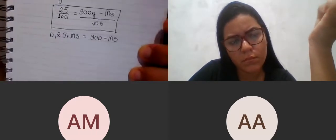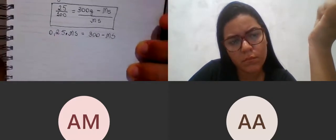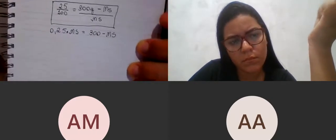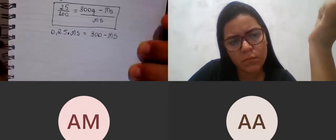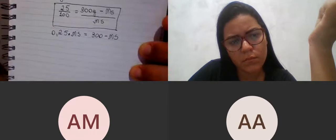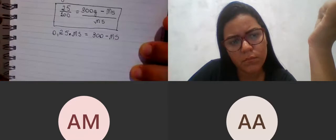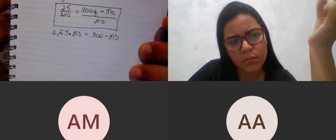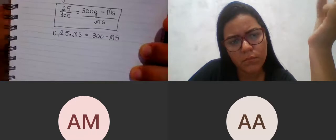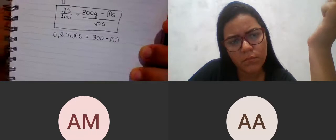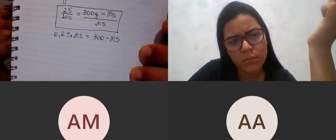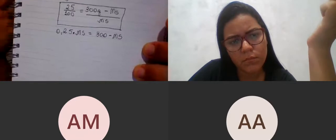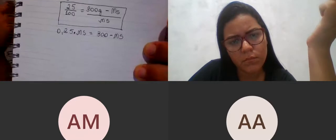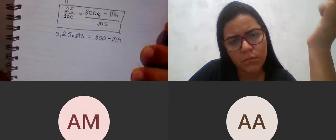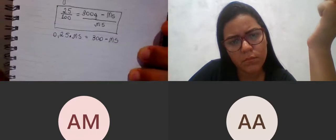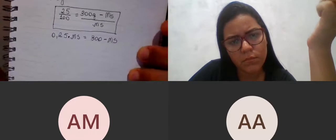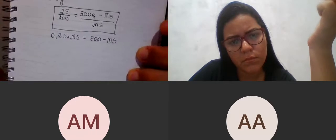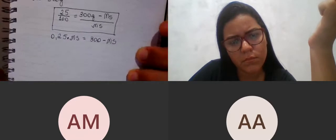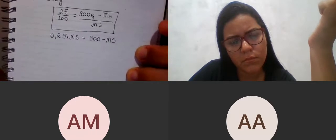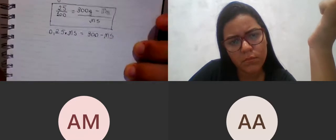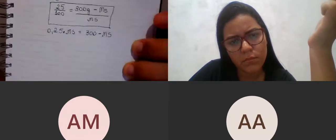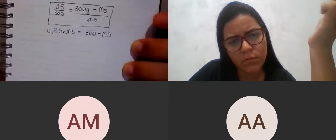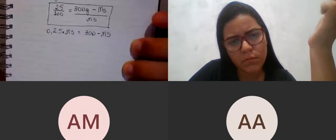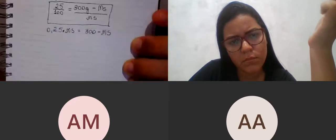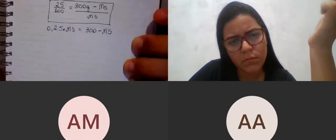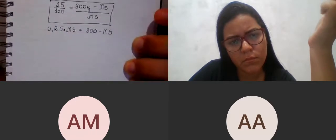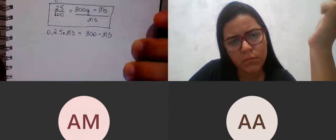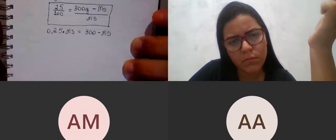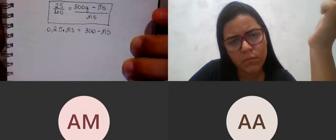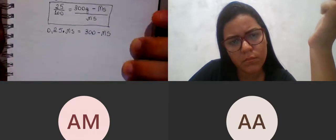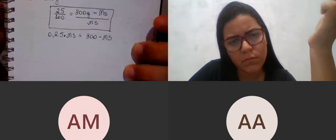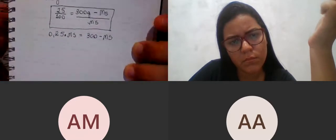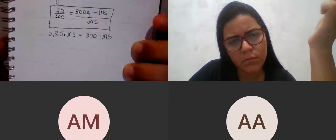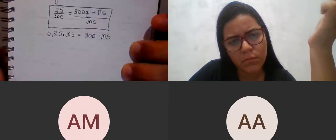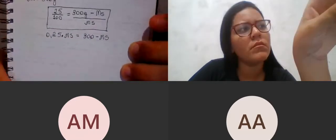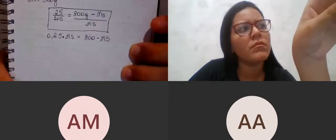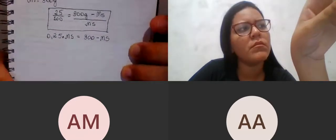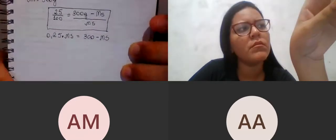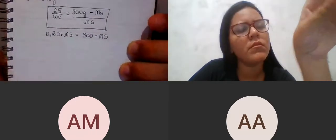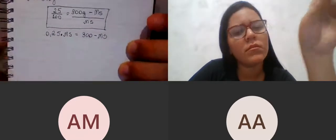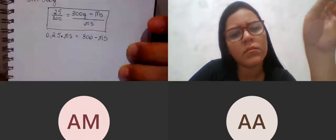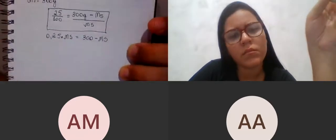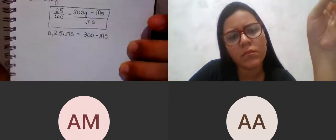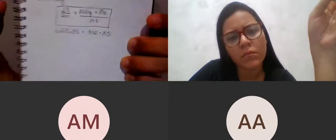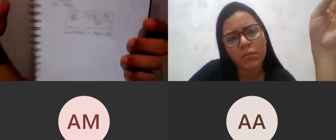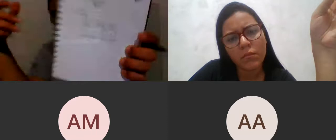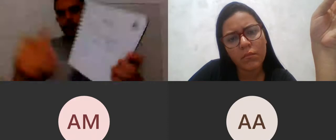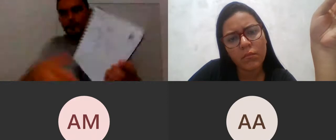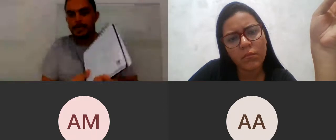fórmula um X, quer dizer que eu tenho 1x, ok? Então, esse MS é como se